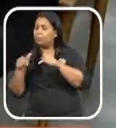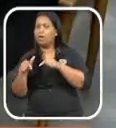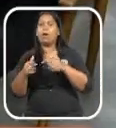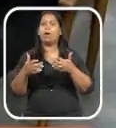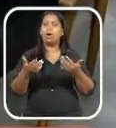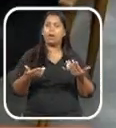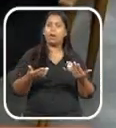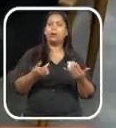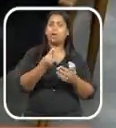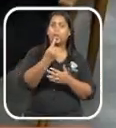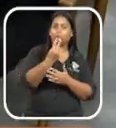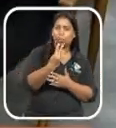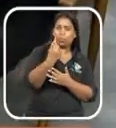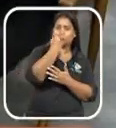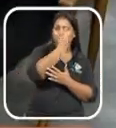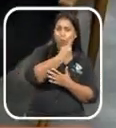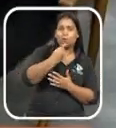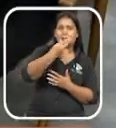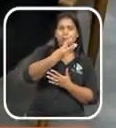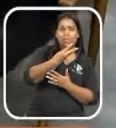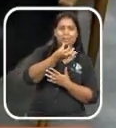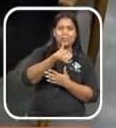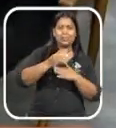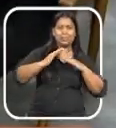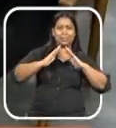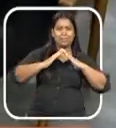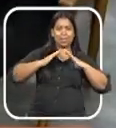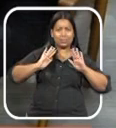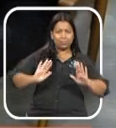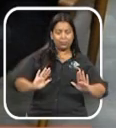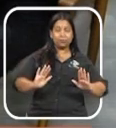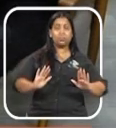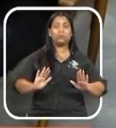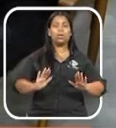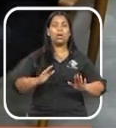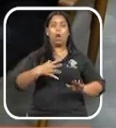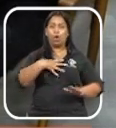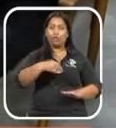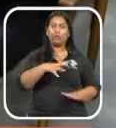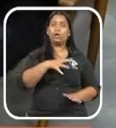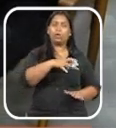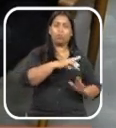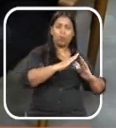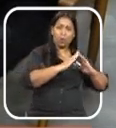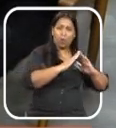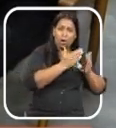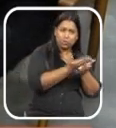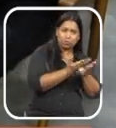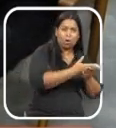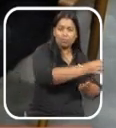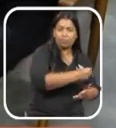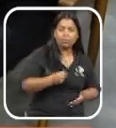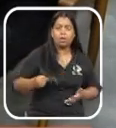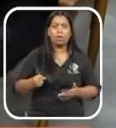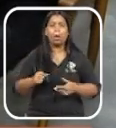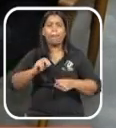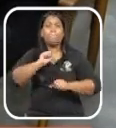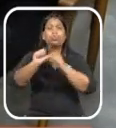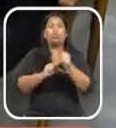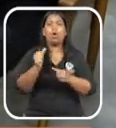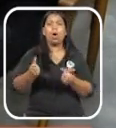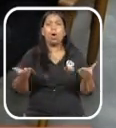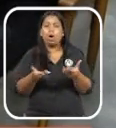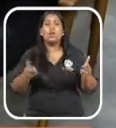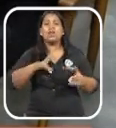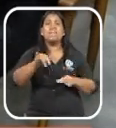pega o filho na escola, enfim, organizou a vida de uma hora para outra, falou, agora você vai trabalhar 6 horas por dia. Calma, você destrói uma